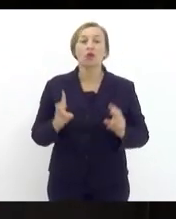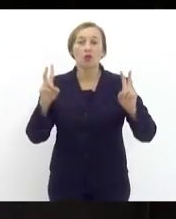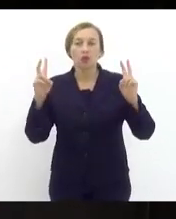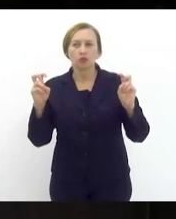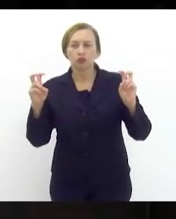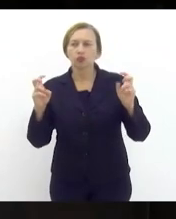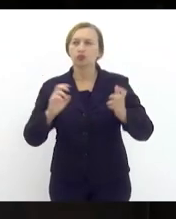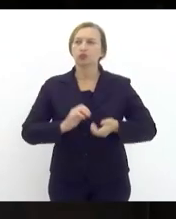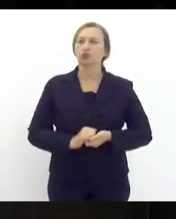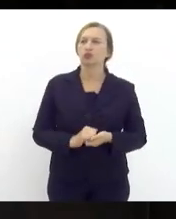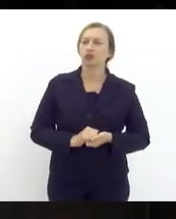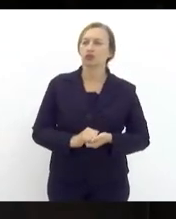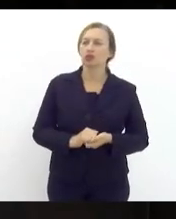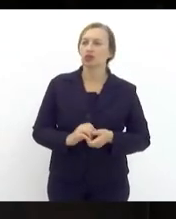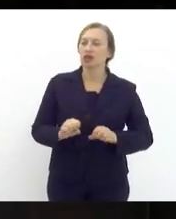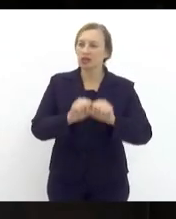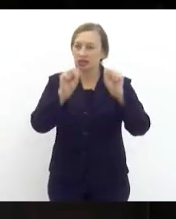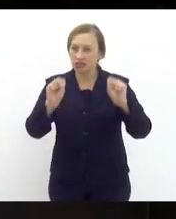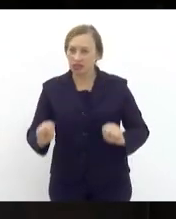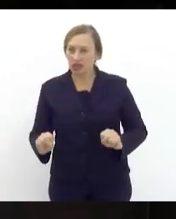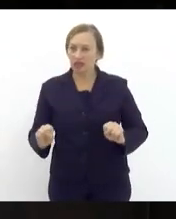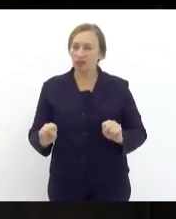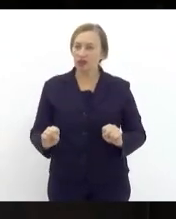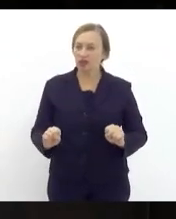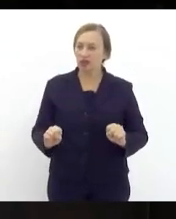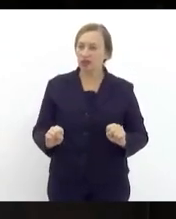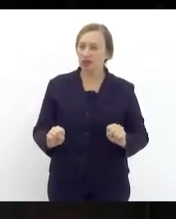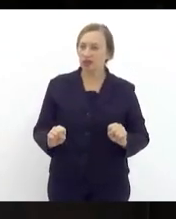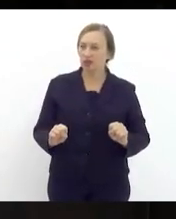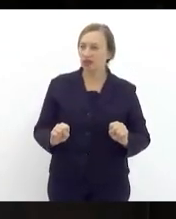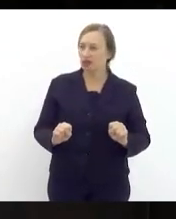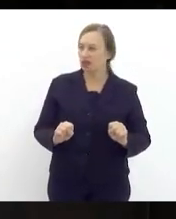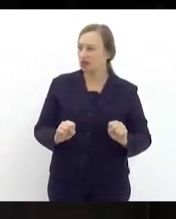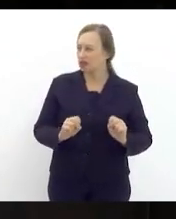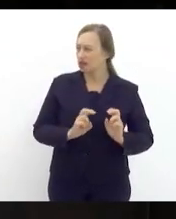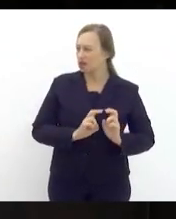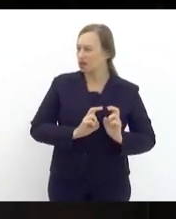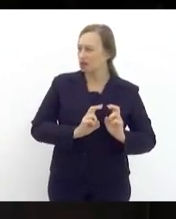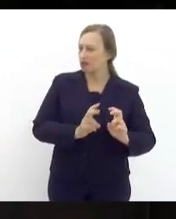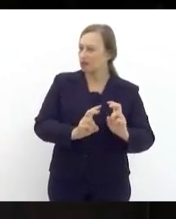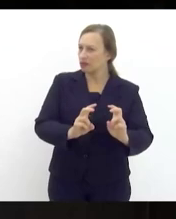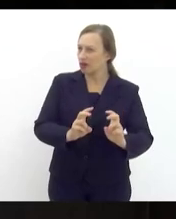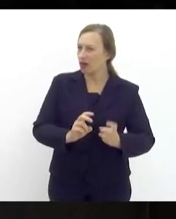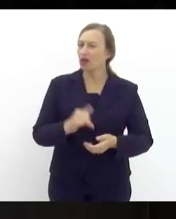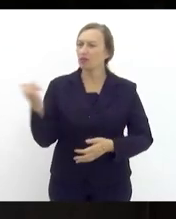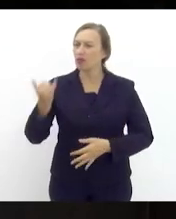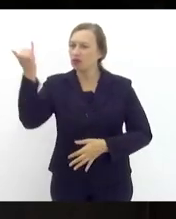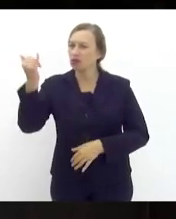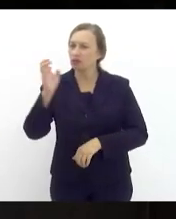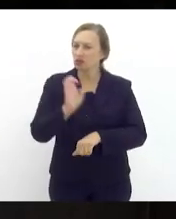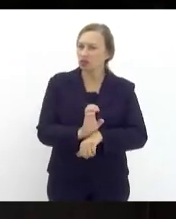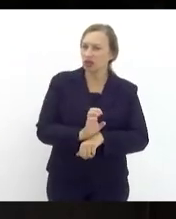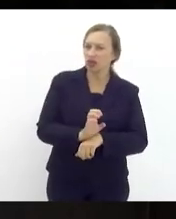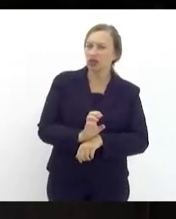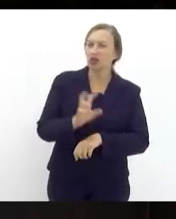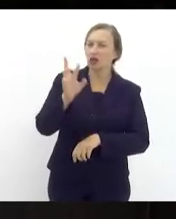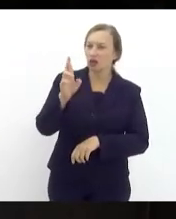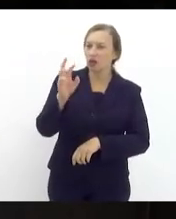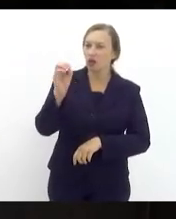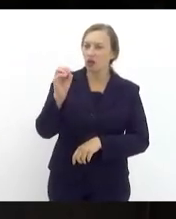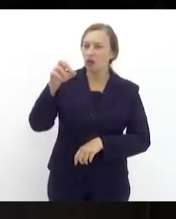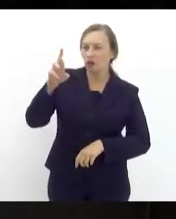do nosso sistema viário tão importante lá para o nosso Estado de Roraima